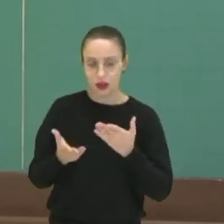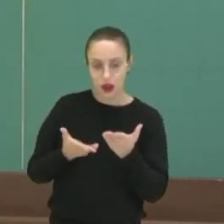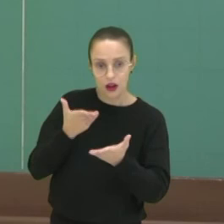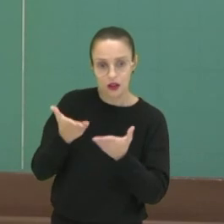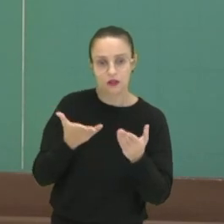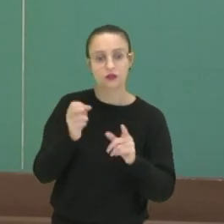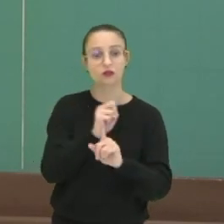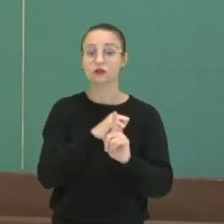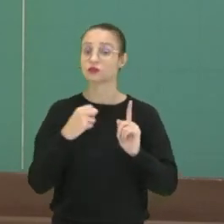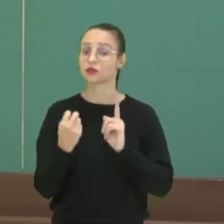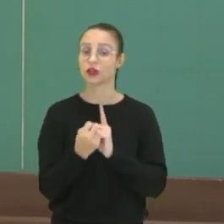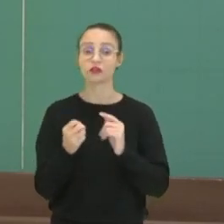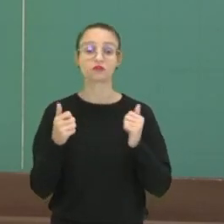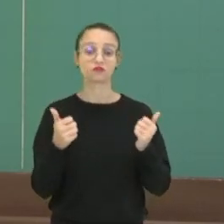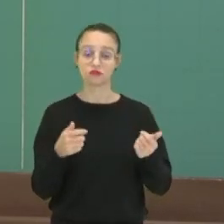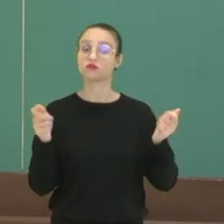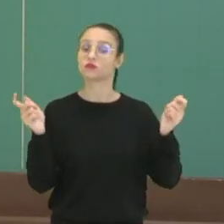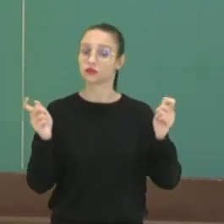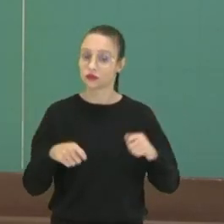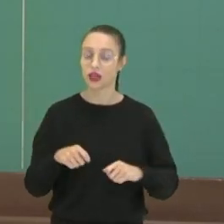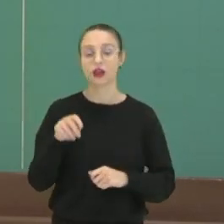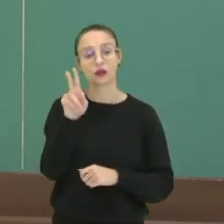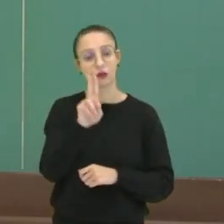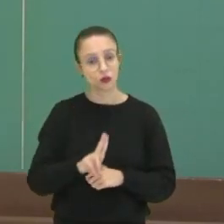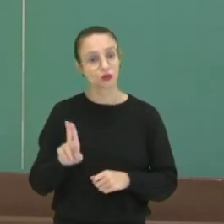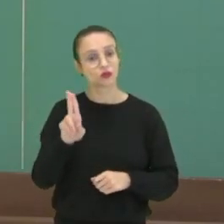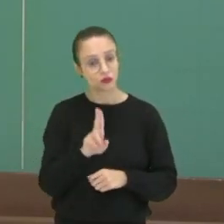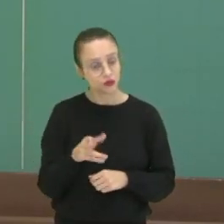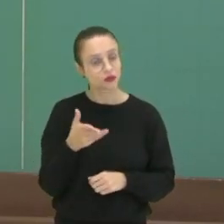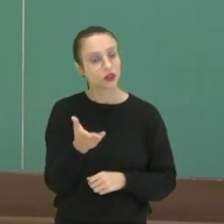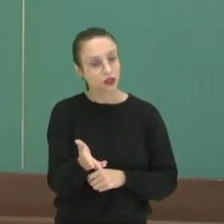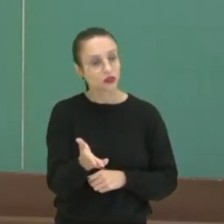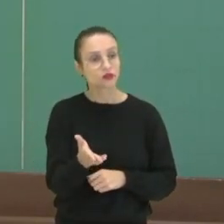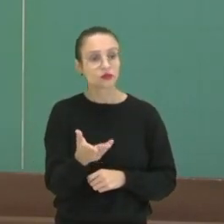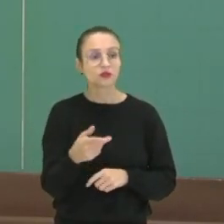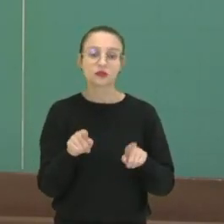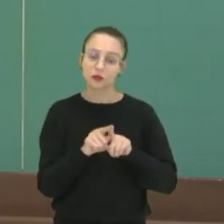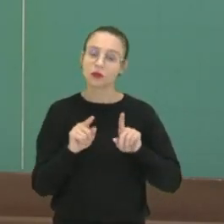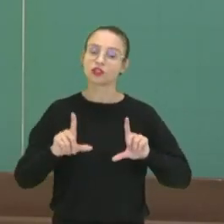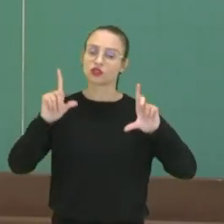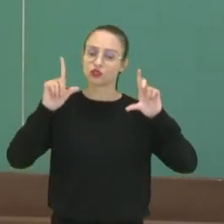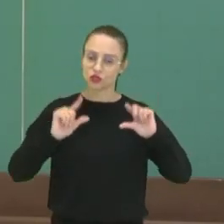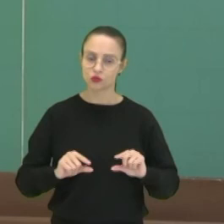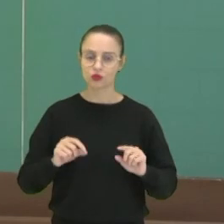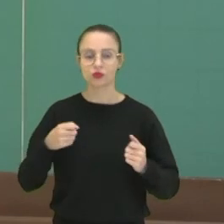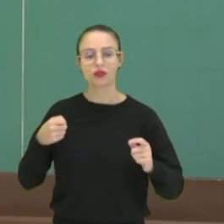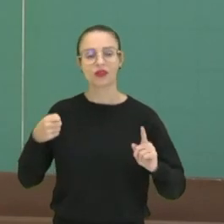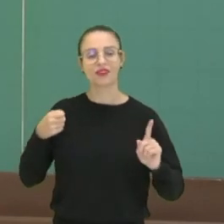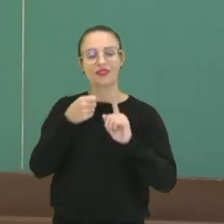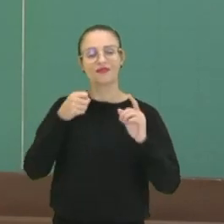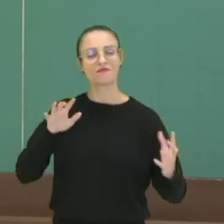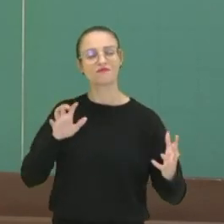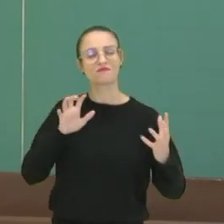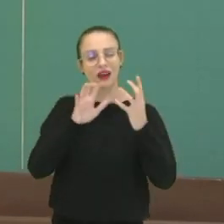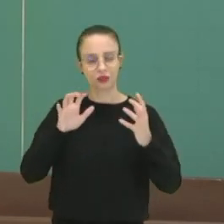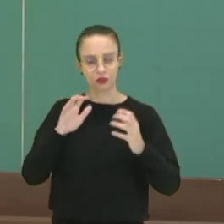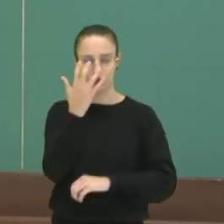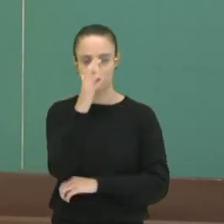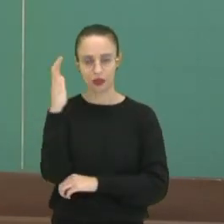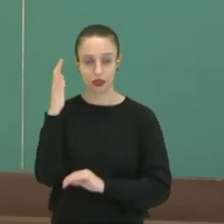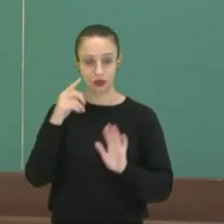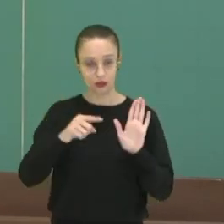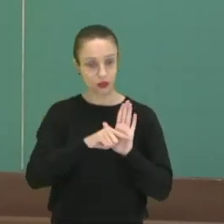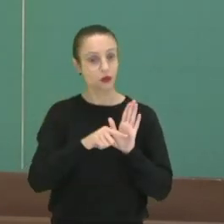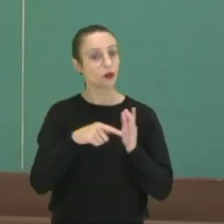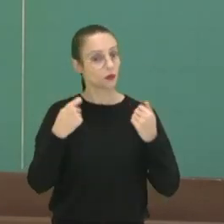da sociedade, é possível usá-los, né, e diminuir os impactos ambientais negativos. Então temos